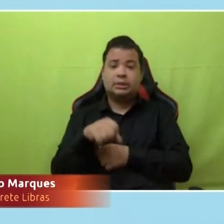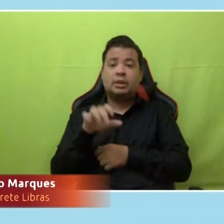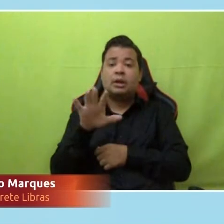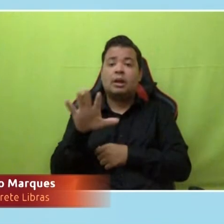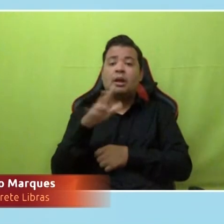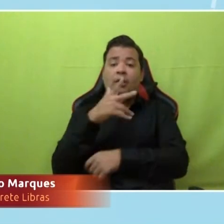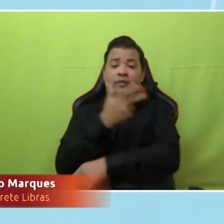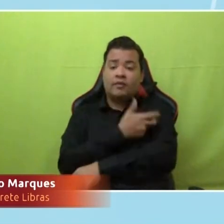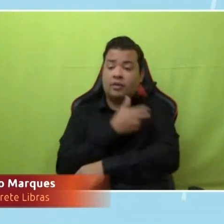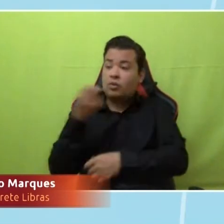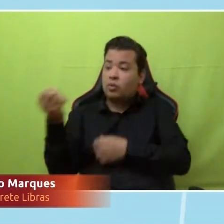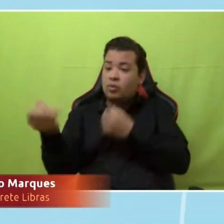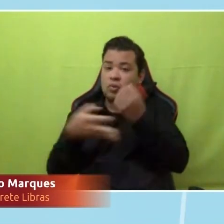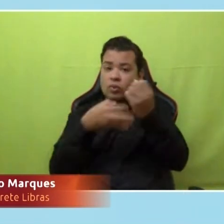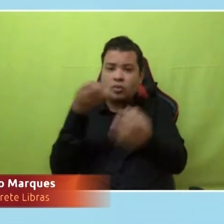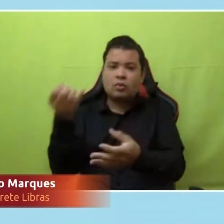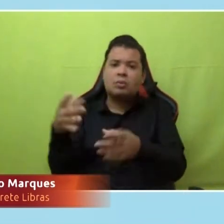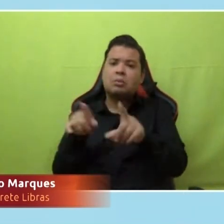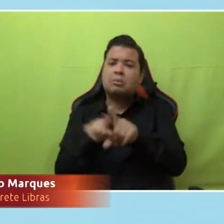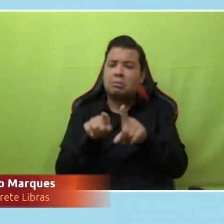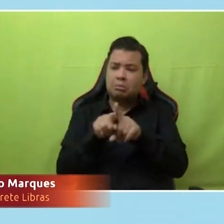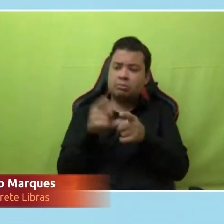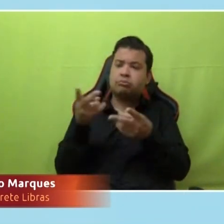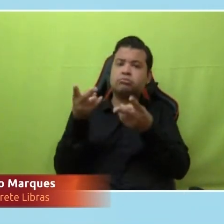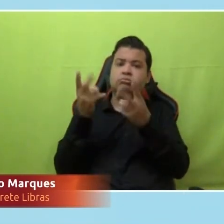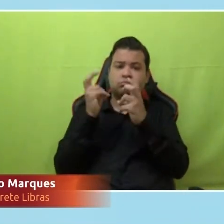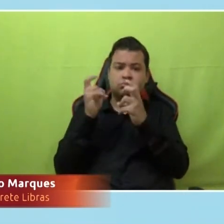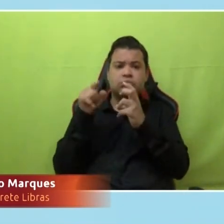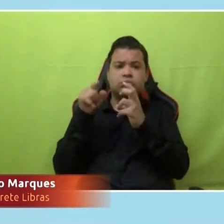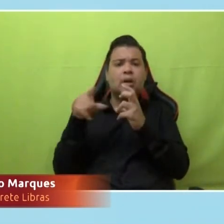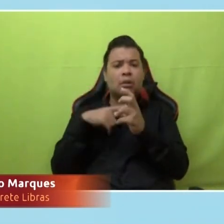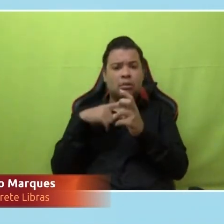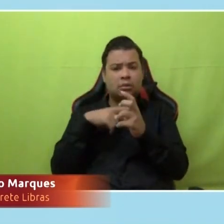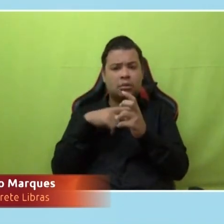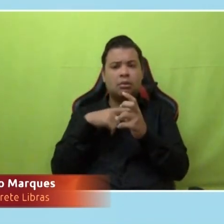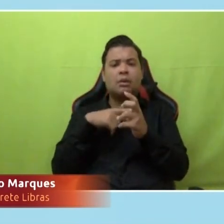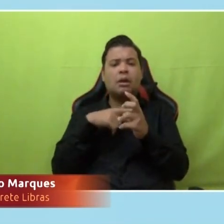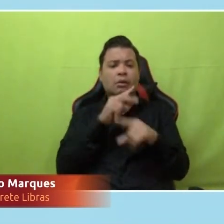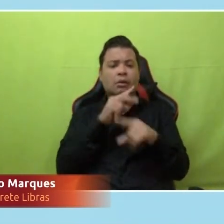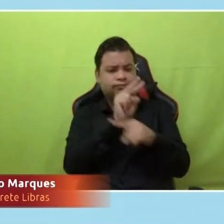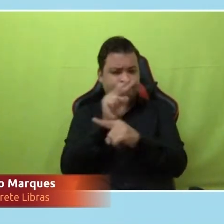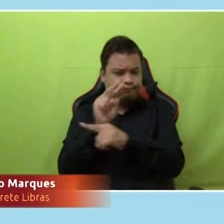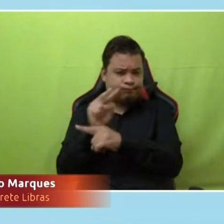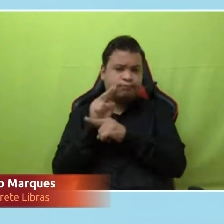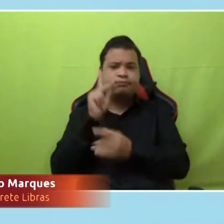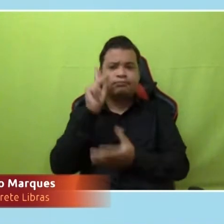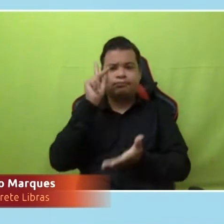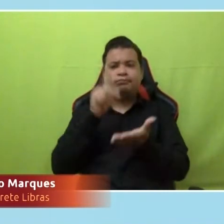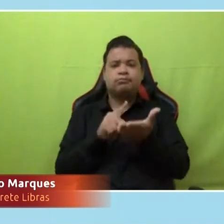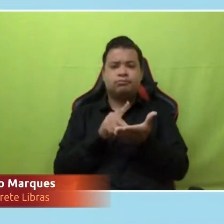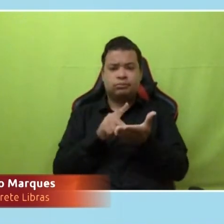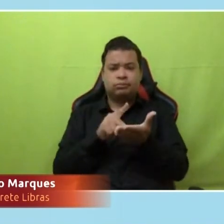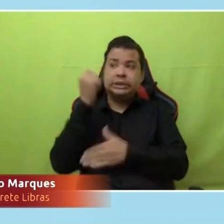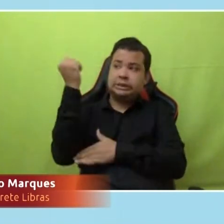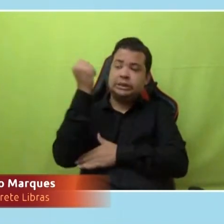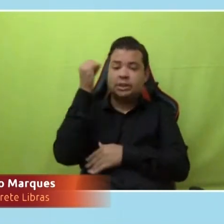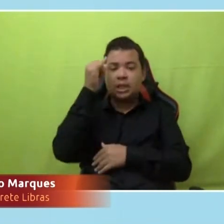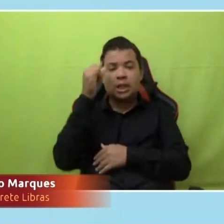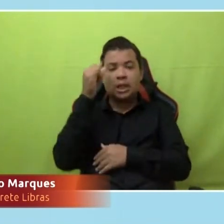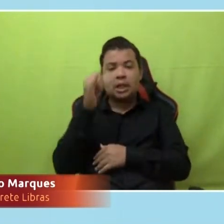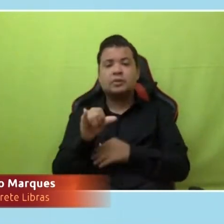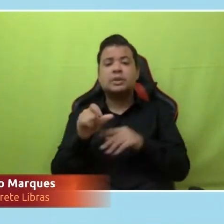iniciais, também apontam uma alta proteção contra os casos mais graves e, aparentemente,